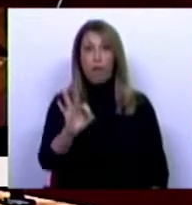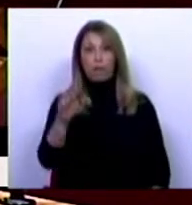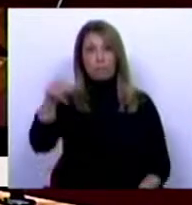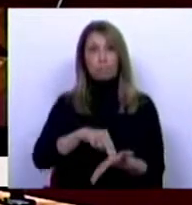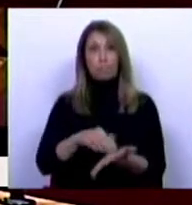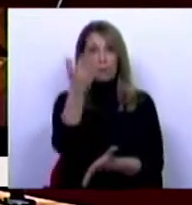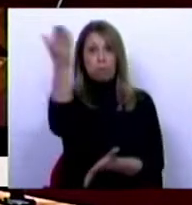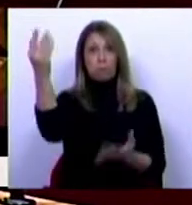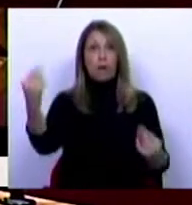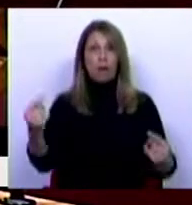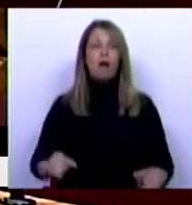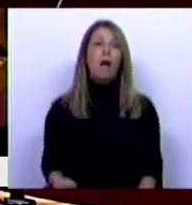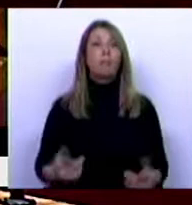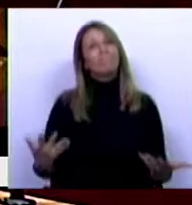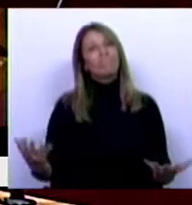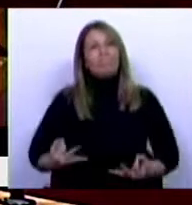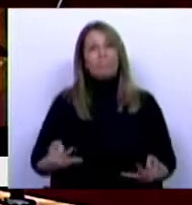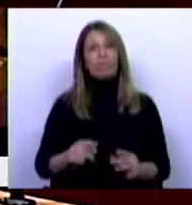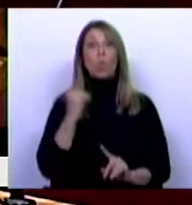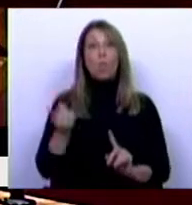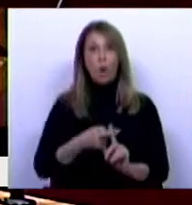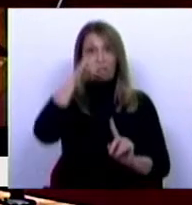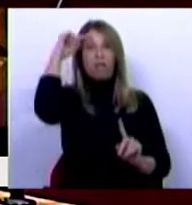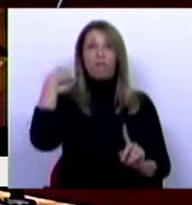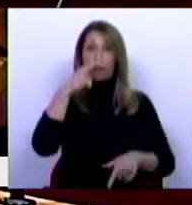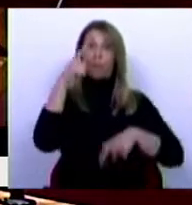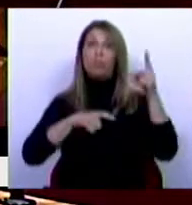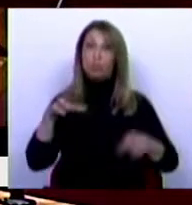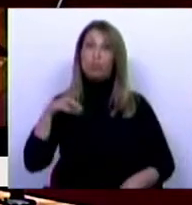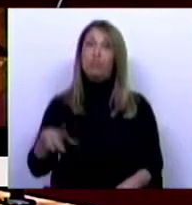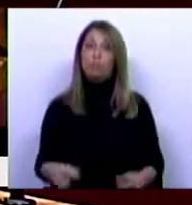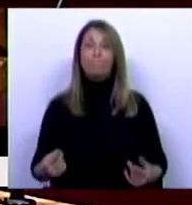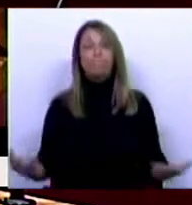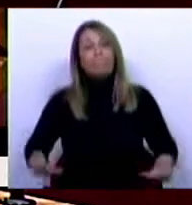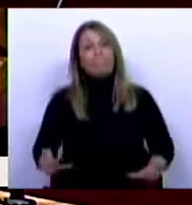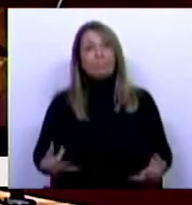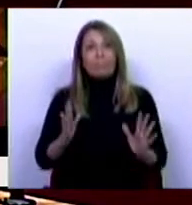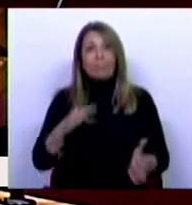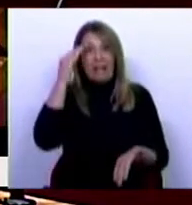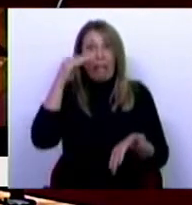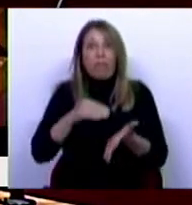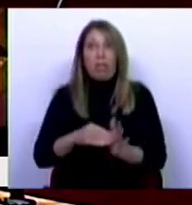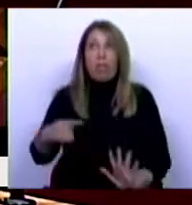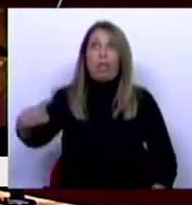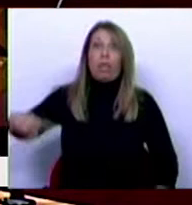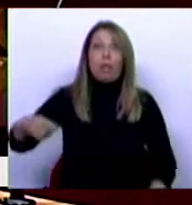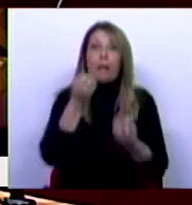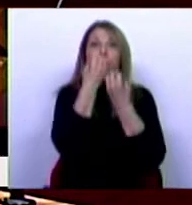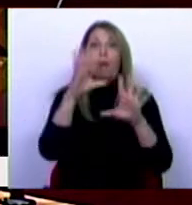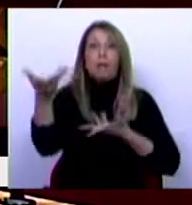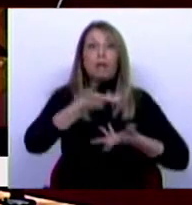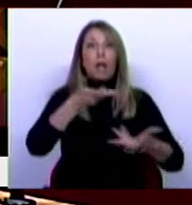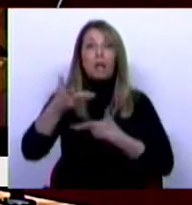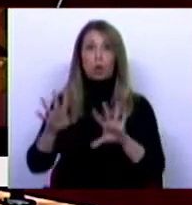de facto, difícil para os portugueses. Estão obrigados a reinventar os dias com perda de relações sociais, infelizmente